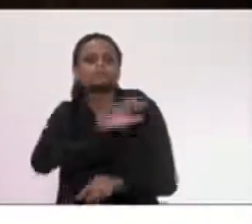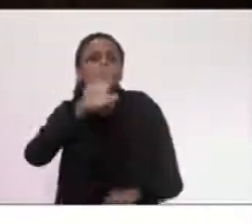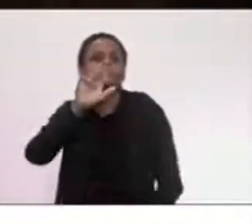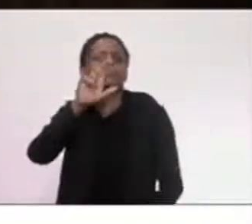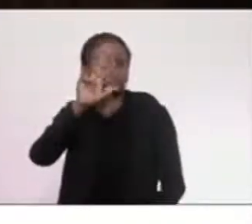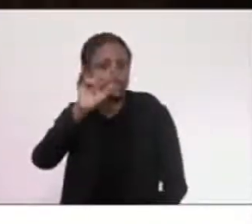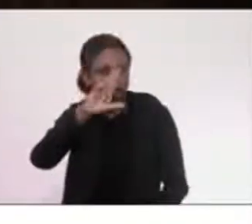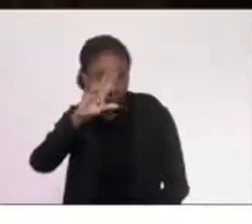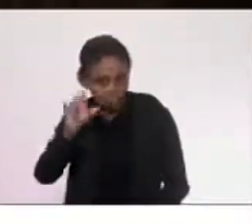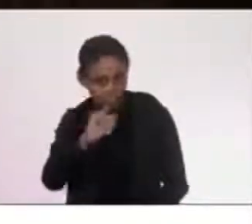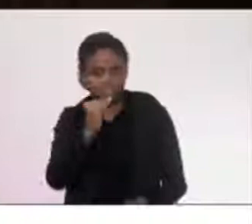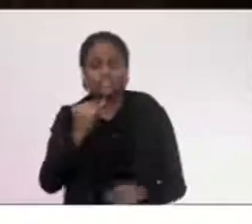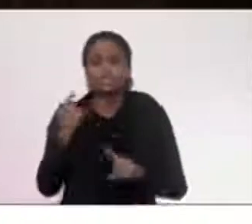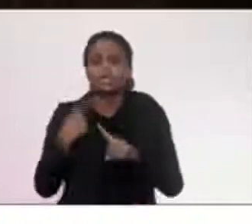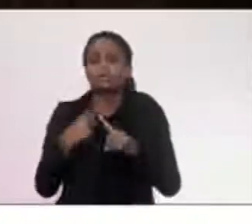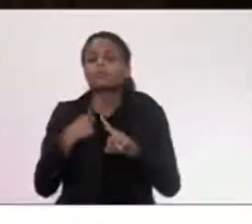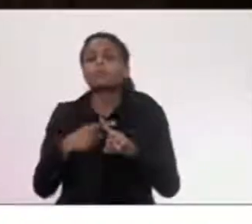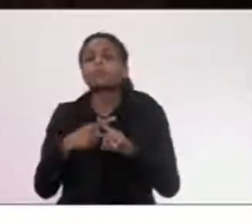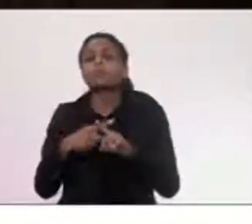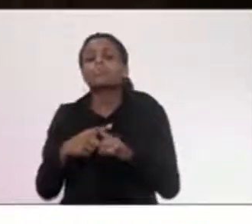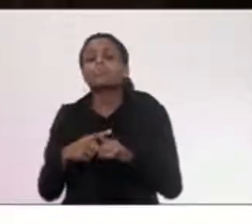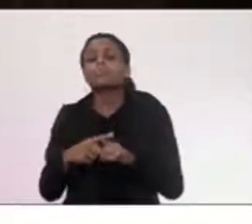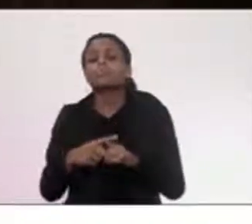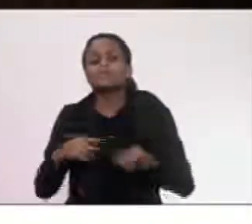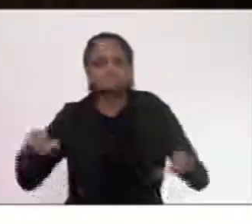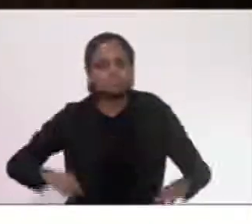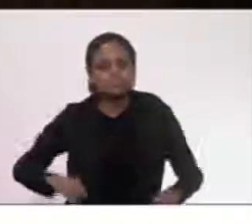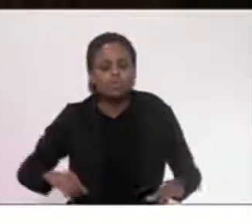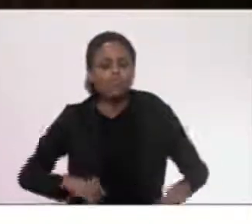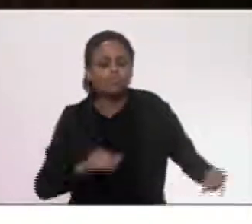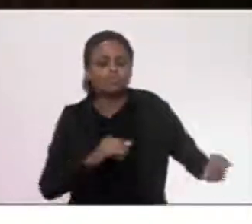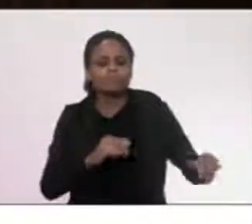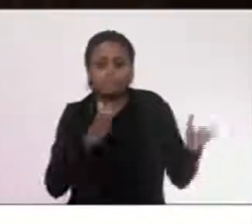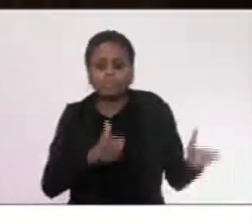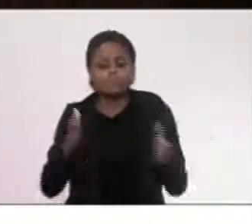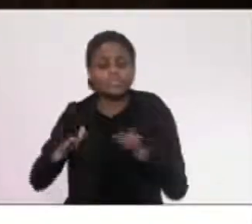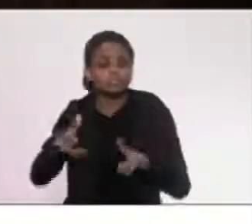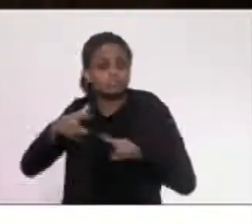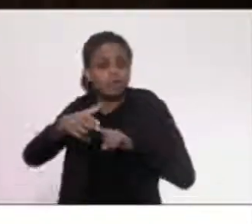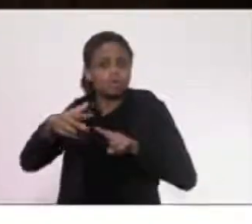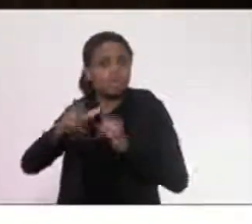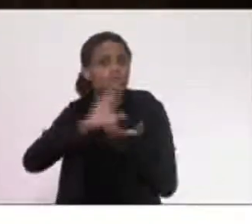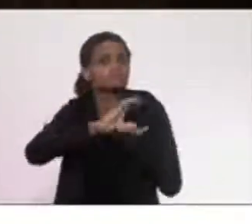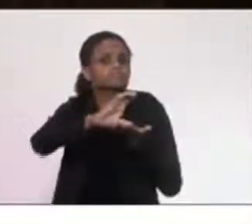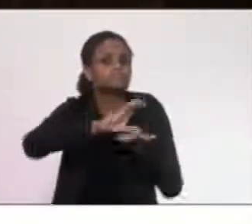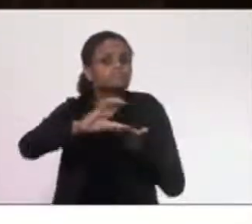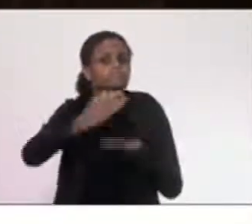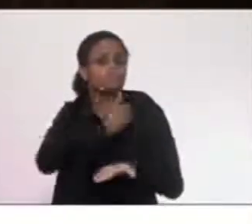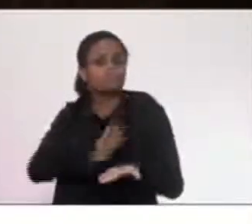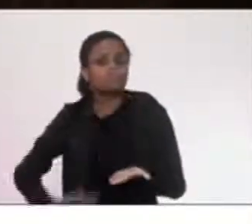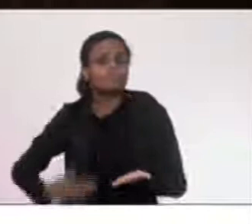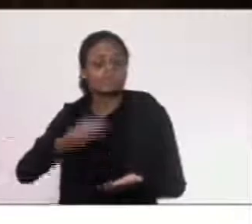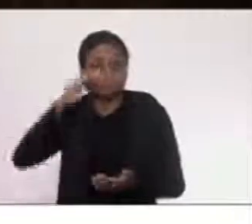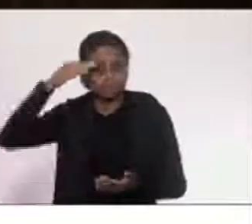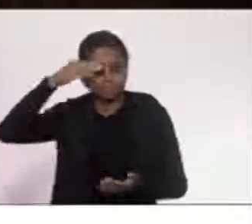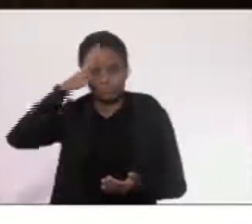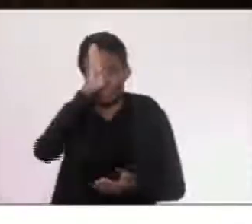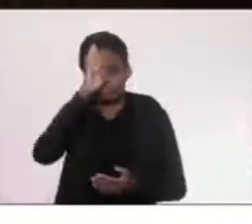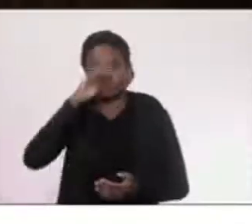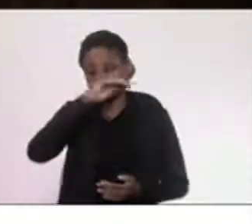porque passam pelo mesmo processo de cortes de investimento que o governo Bolsonaro